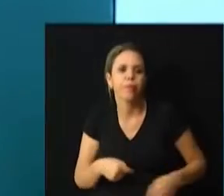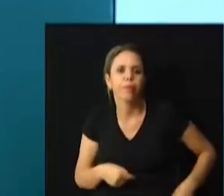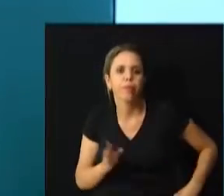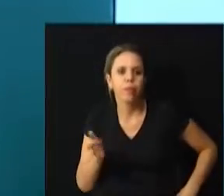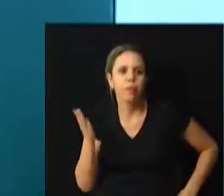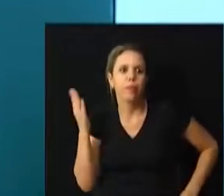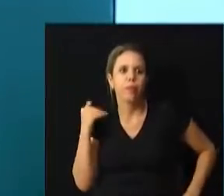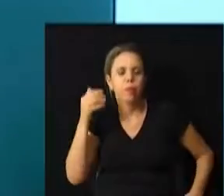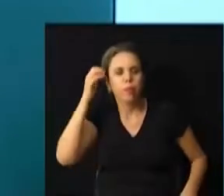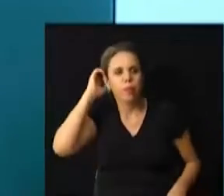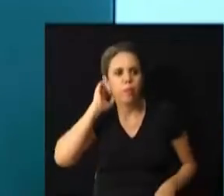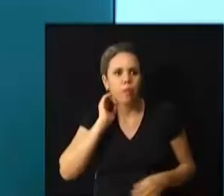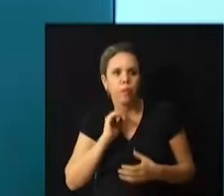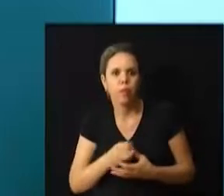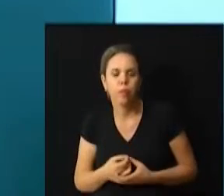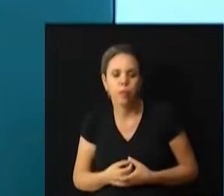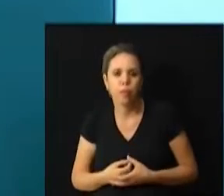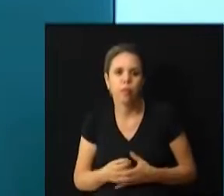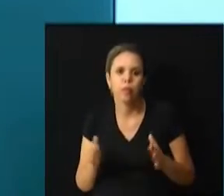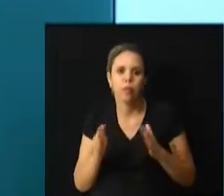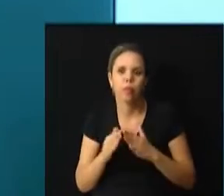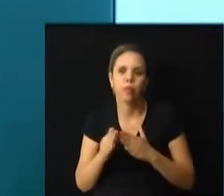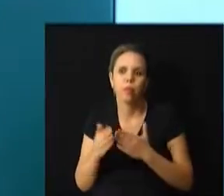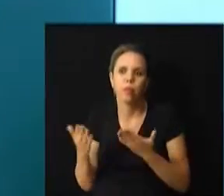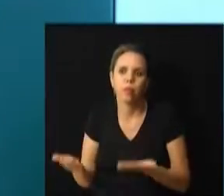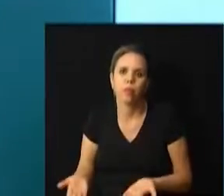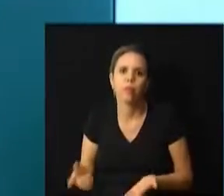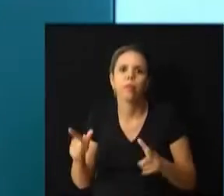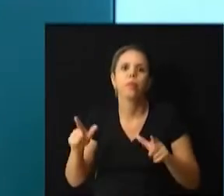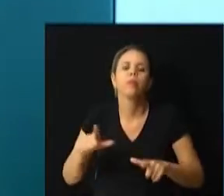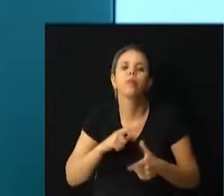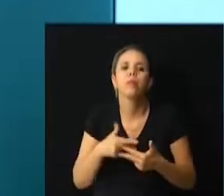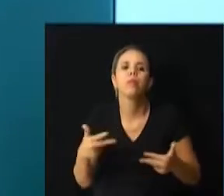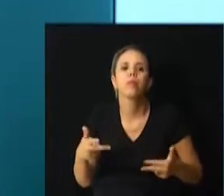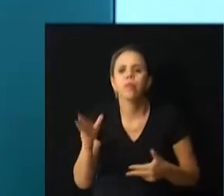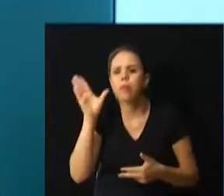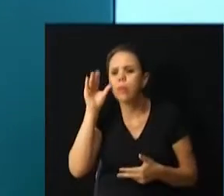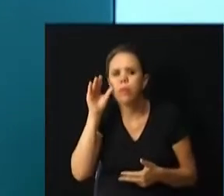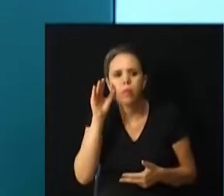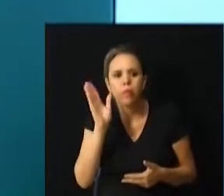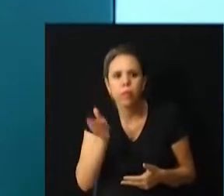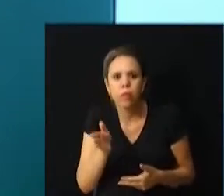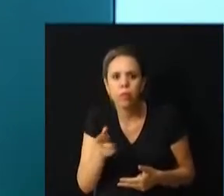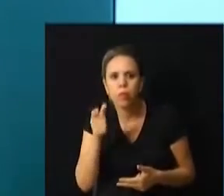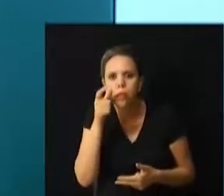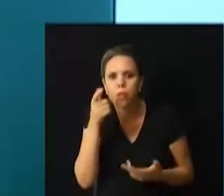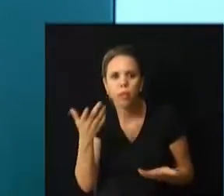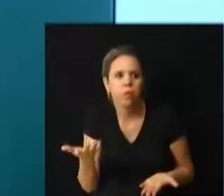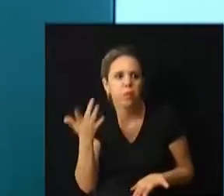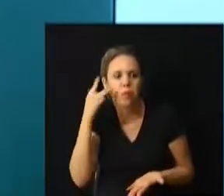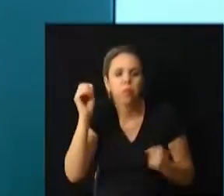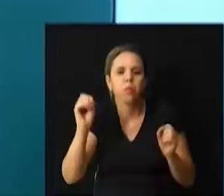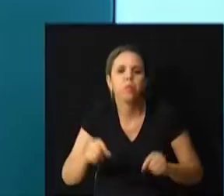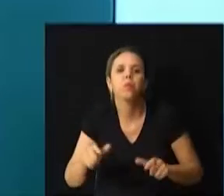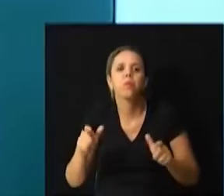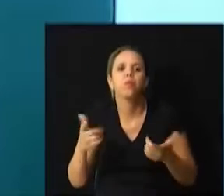quando ela engatinha, ela já sabe, na casa, onde é que tem umas coisas, ela já olhou, né? Ela só não sabe